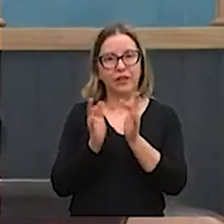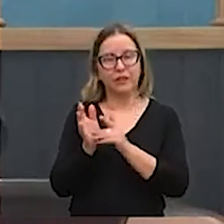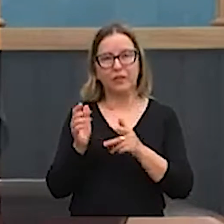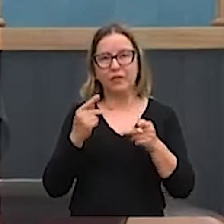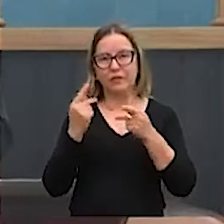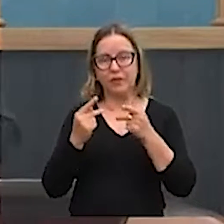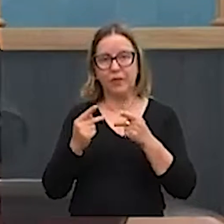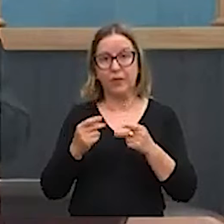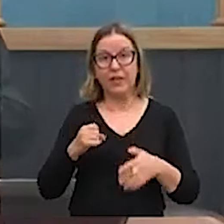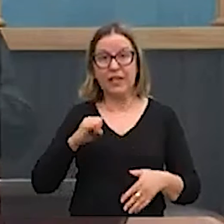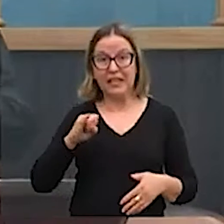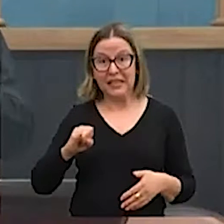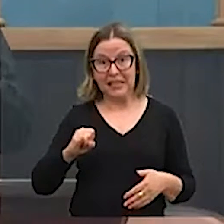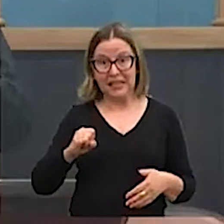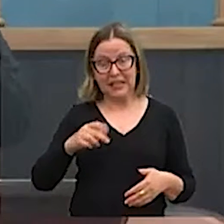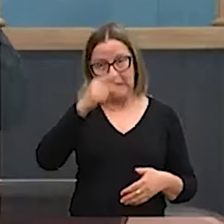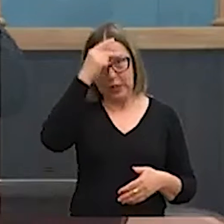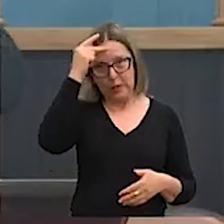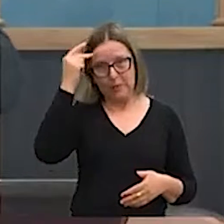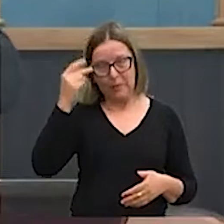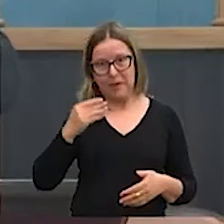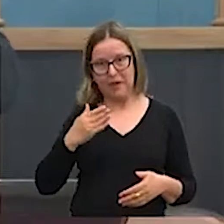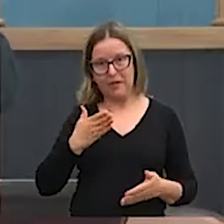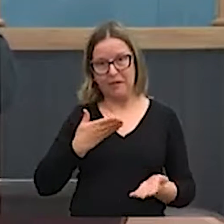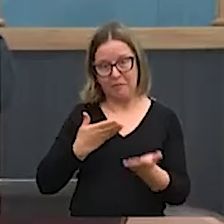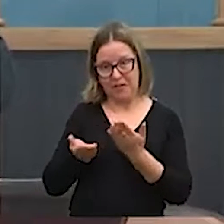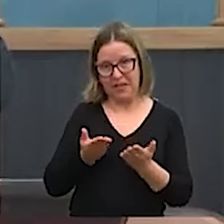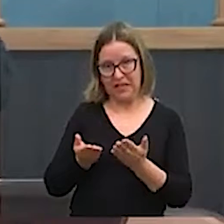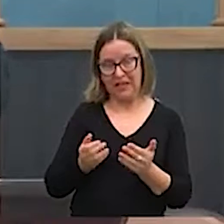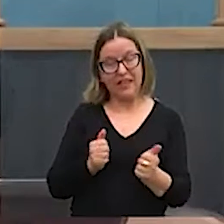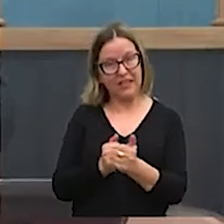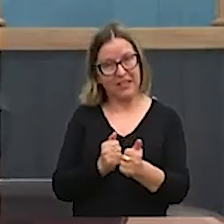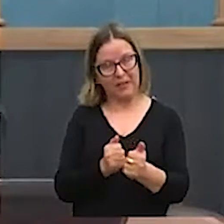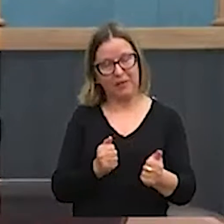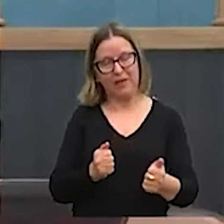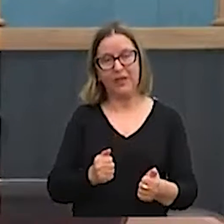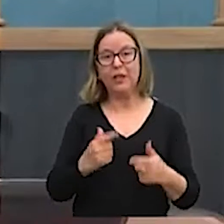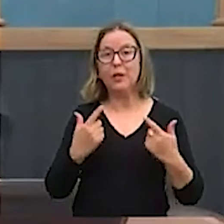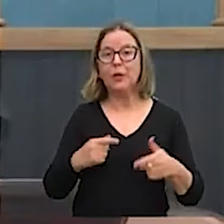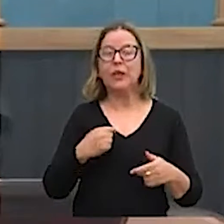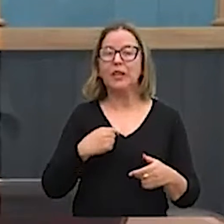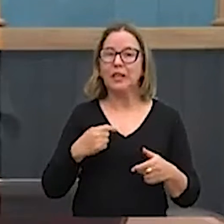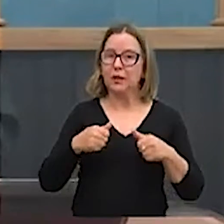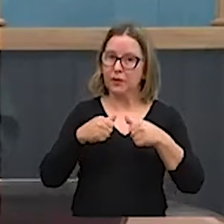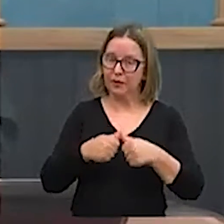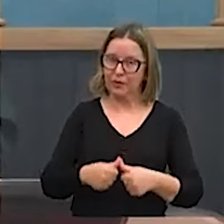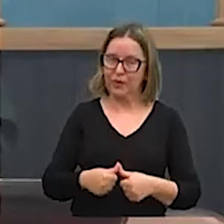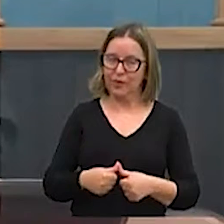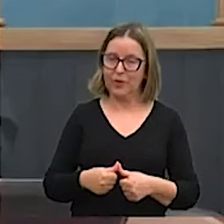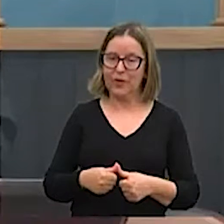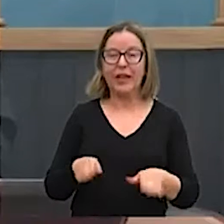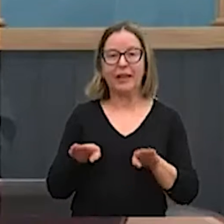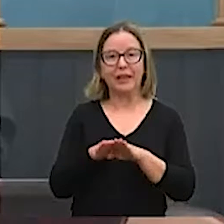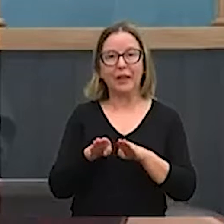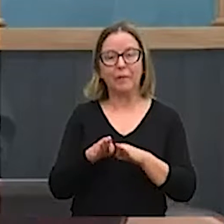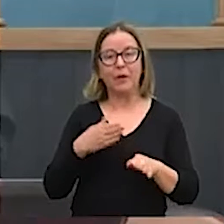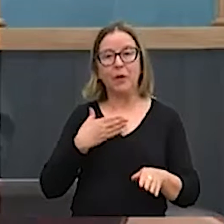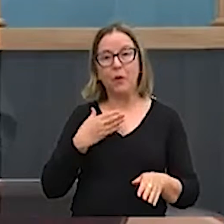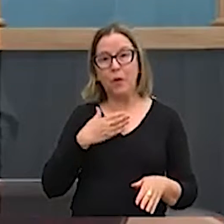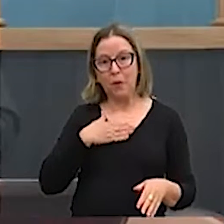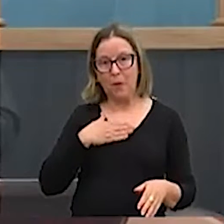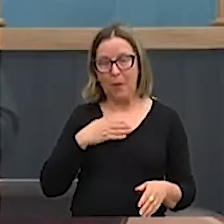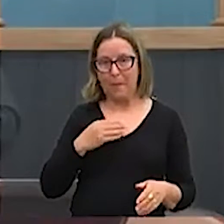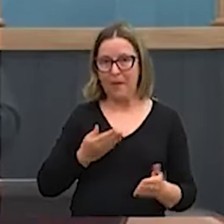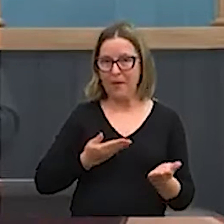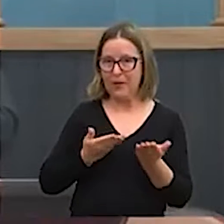siga-me. E onde eu estou, ali estará também o meu servo. E